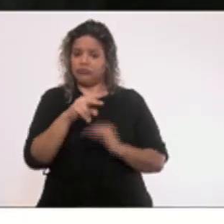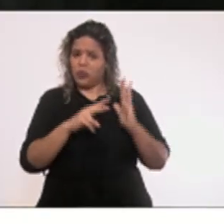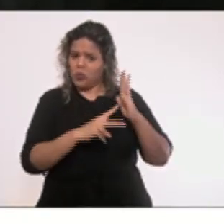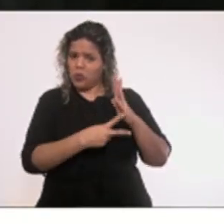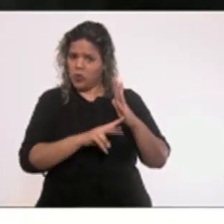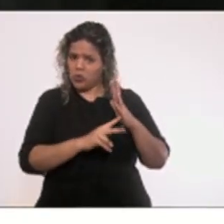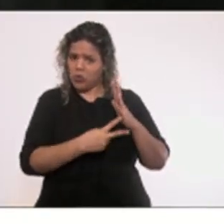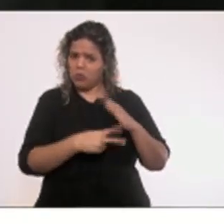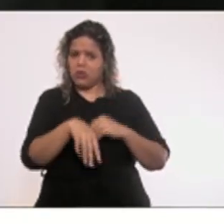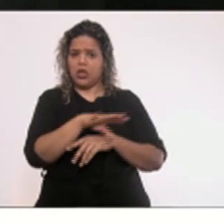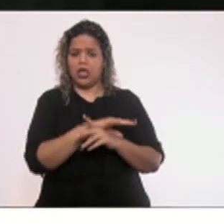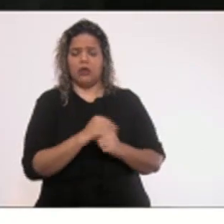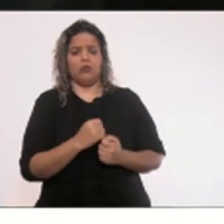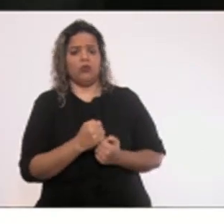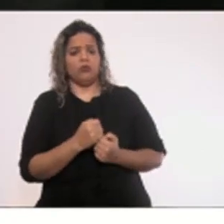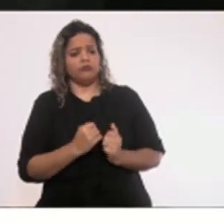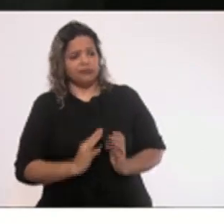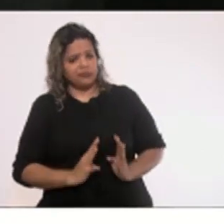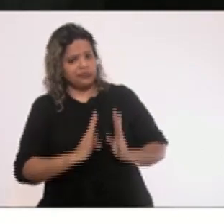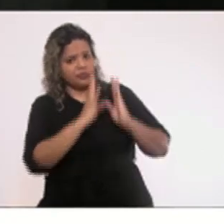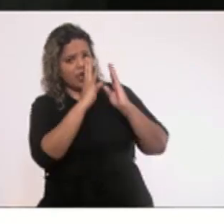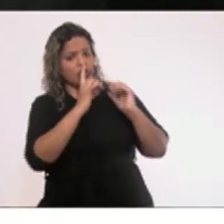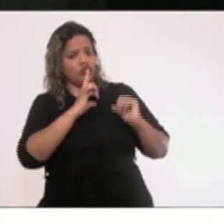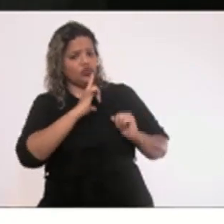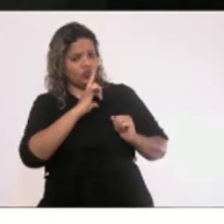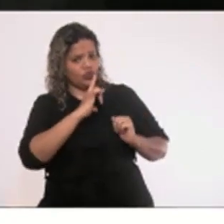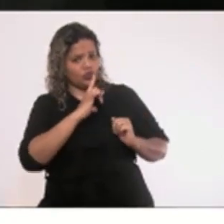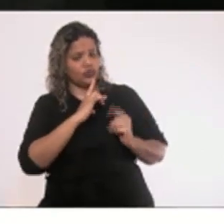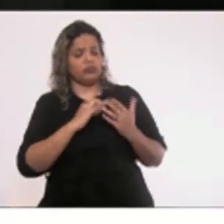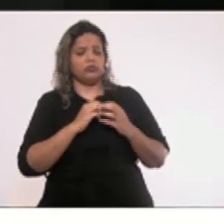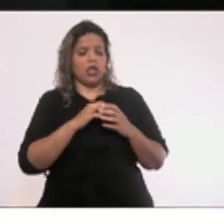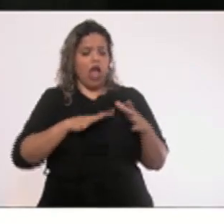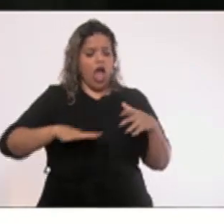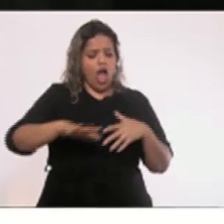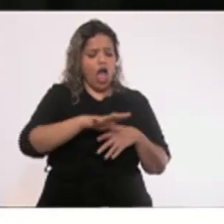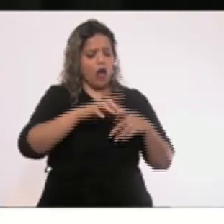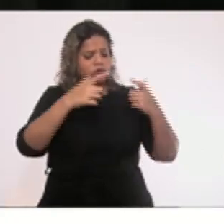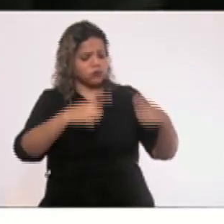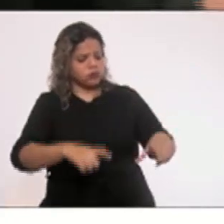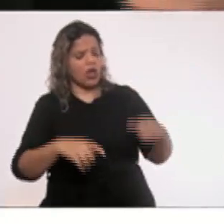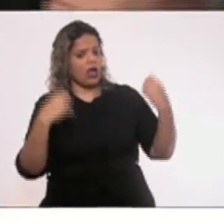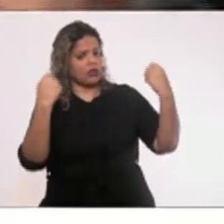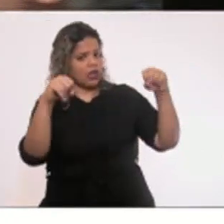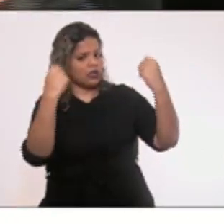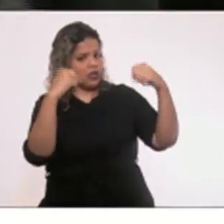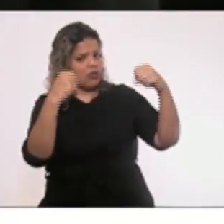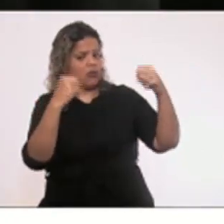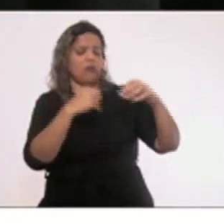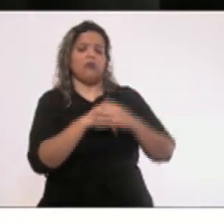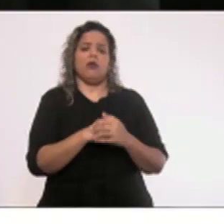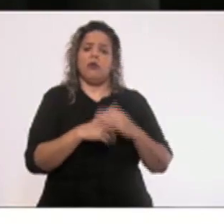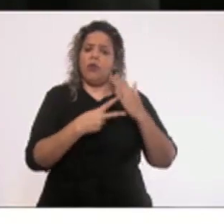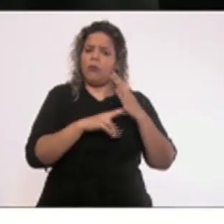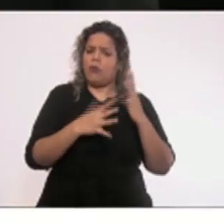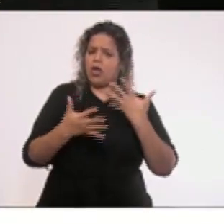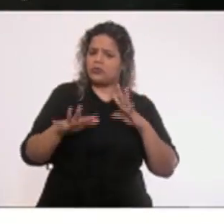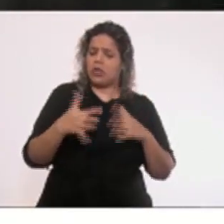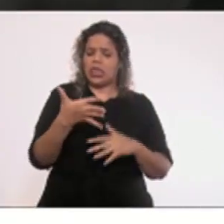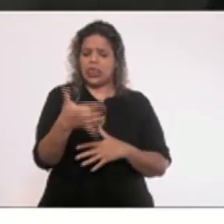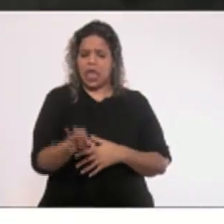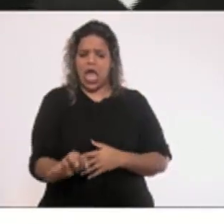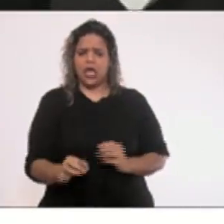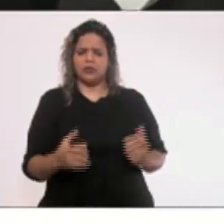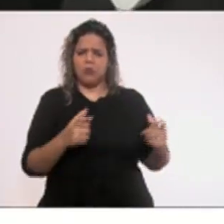condomínios edilícios que disponibilizarem espaço de academias com no mínimo 10